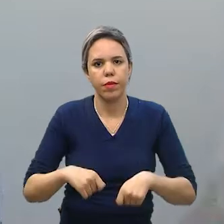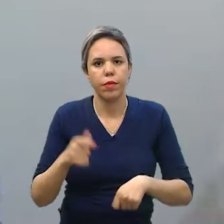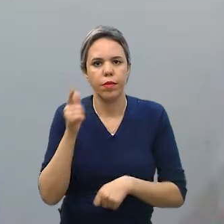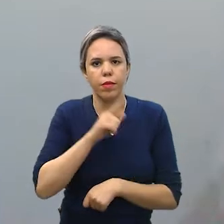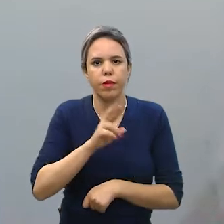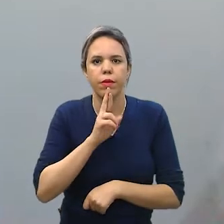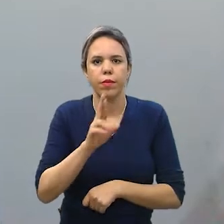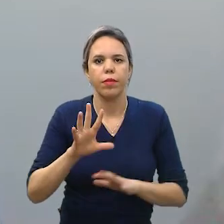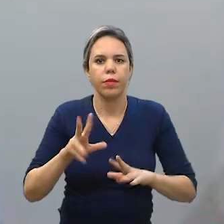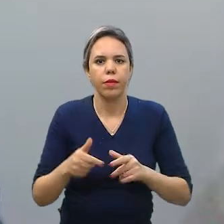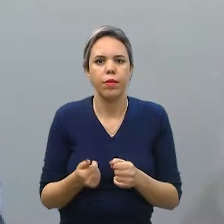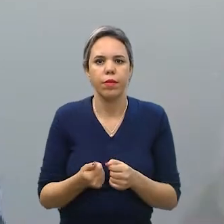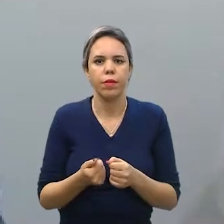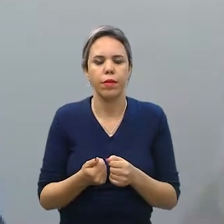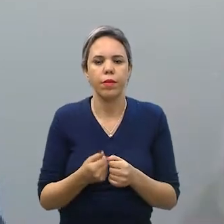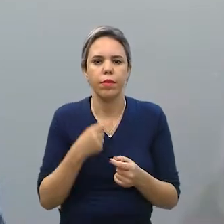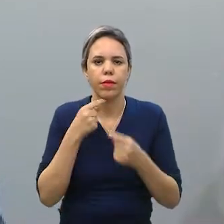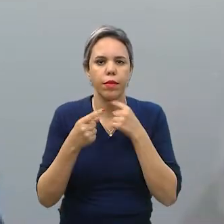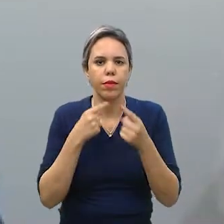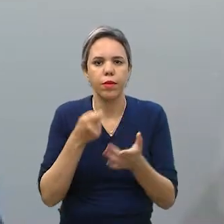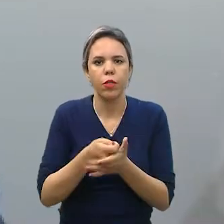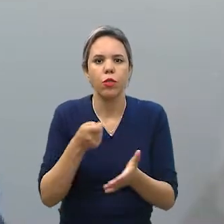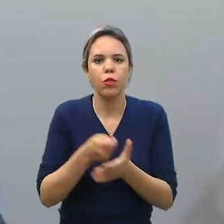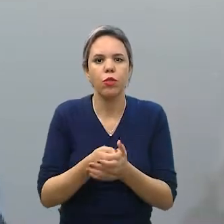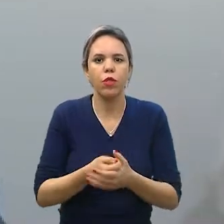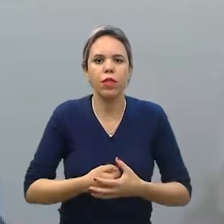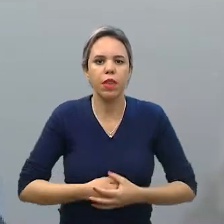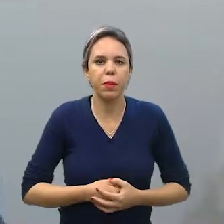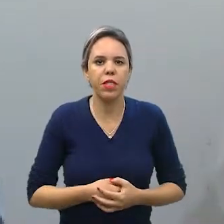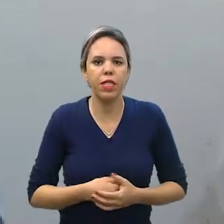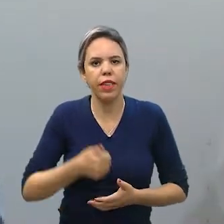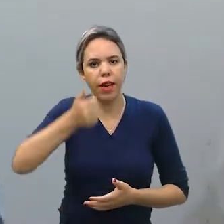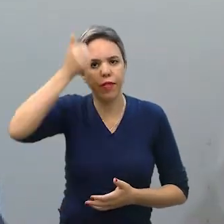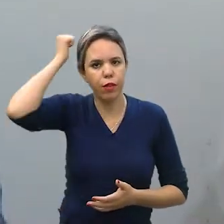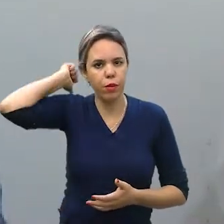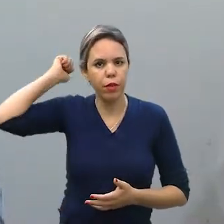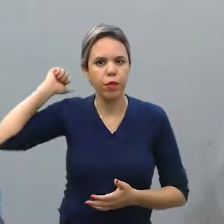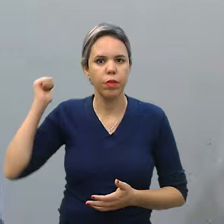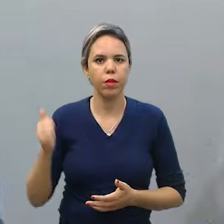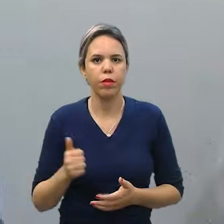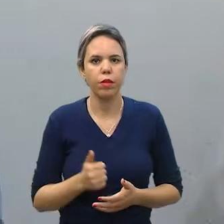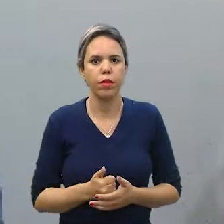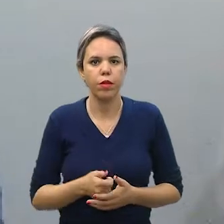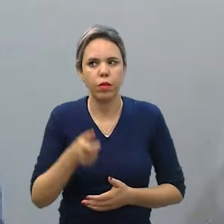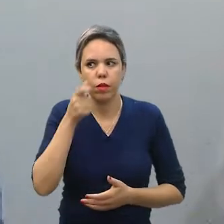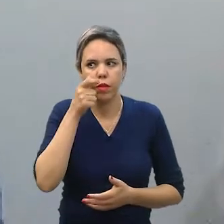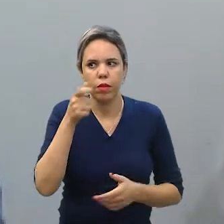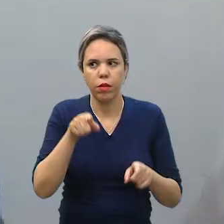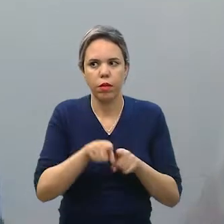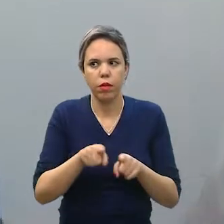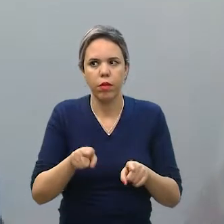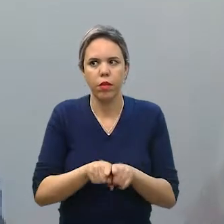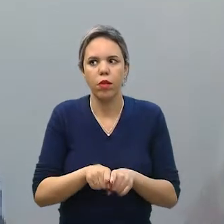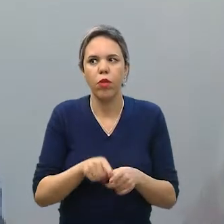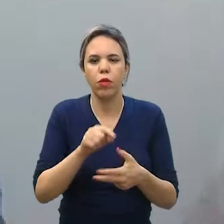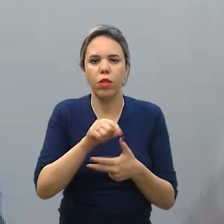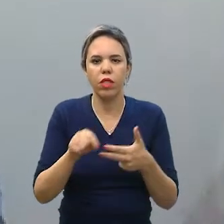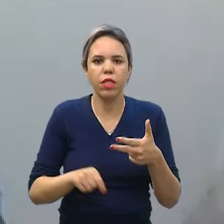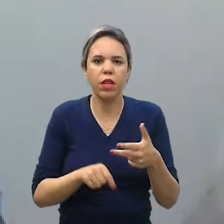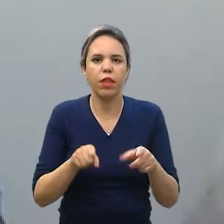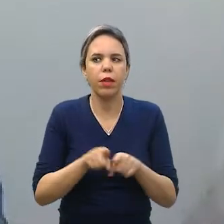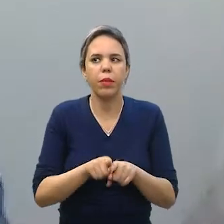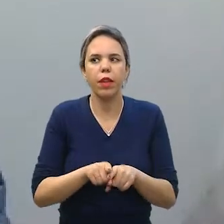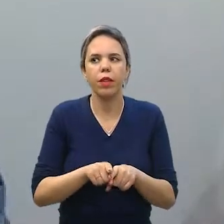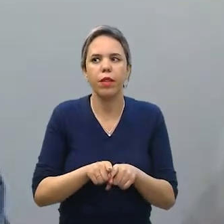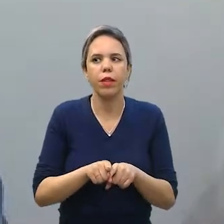conseguir responder plenamente as questões que são exigidas nos vestibulares de hoje, né? Especialmente tendo em vista o Enem, a FUVEST e a